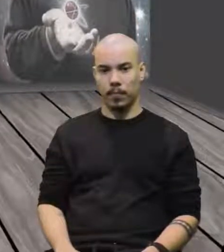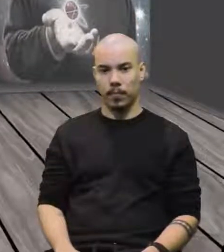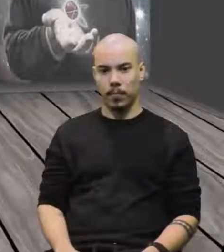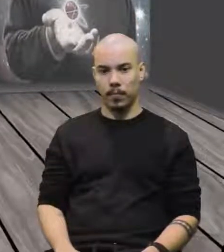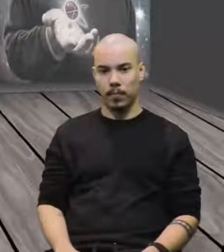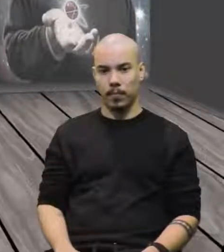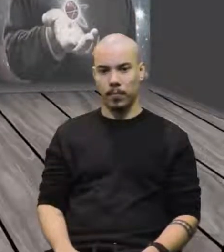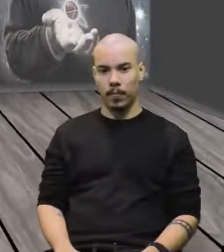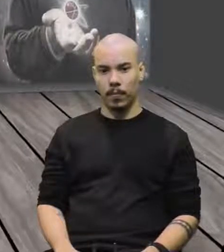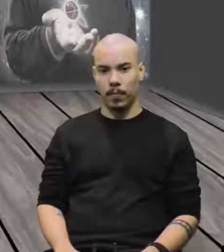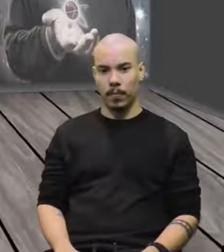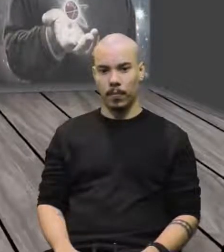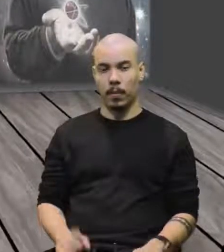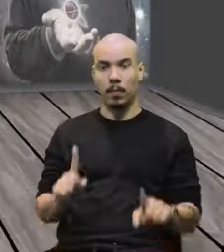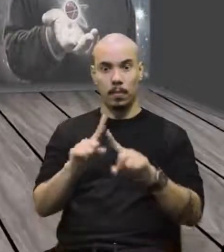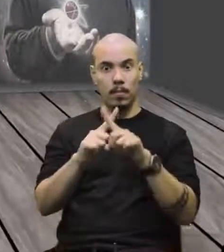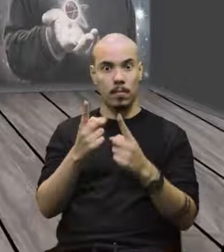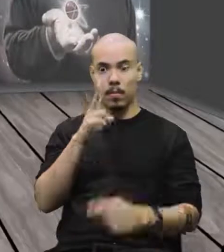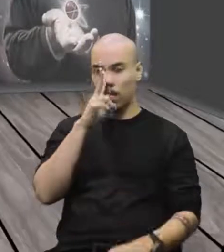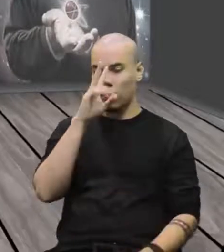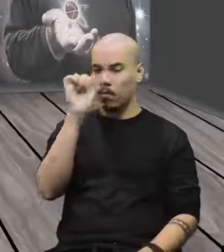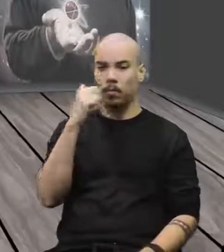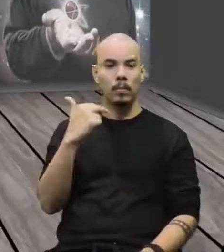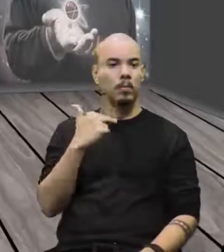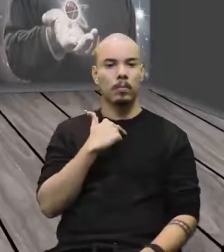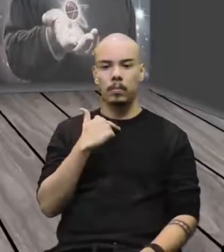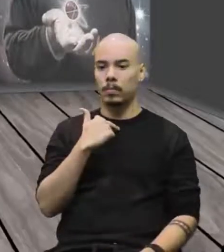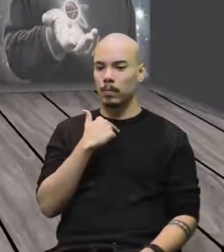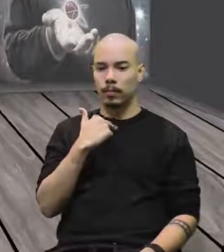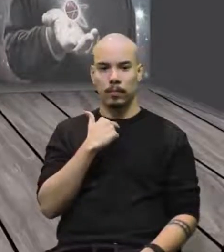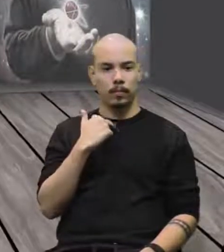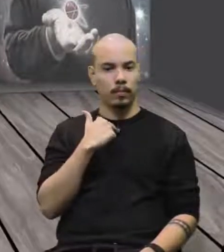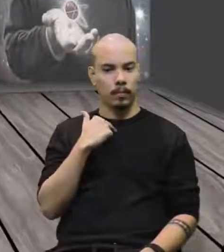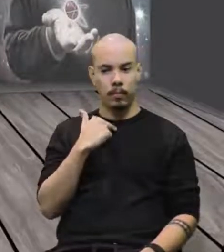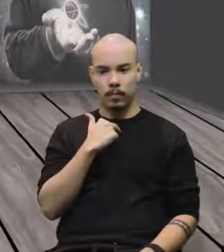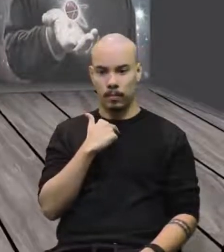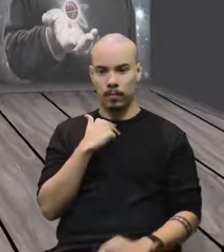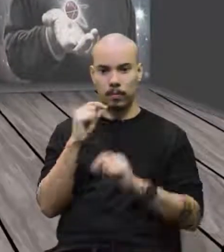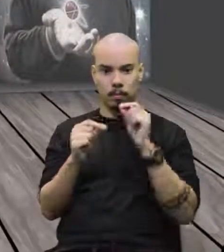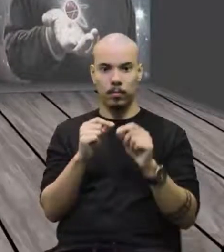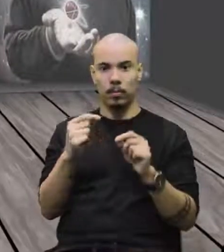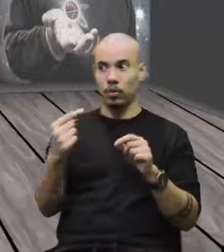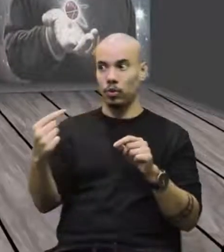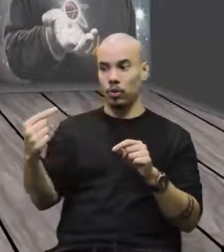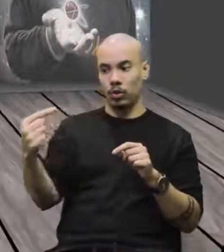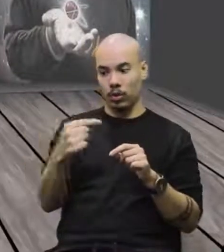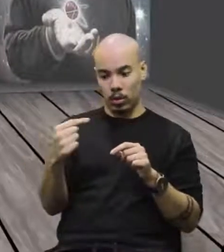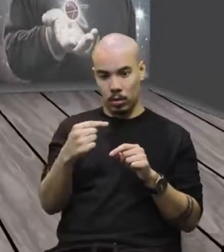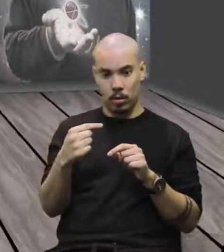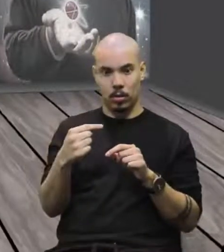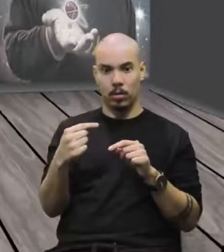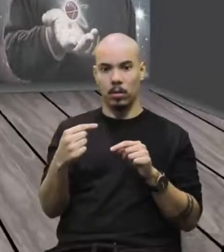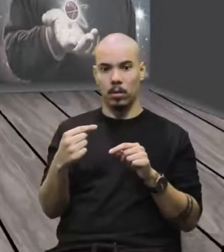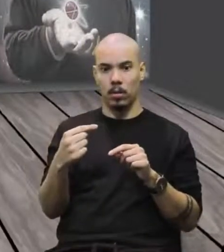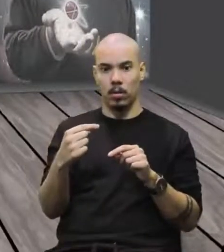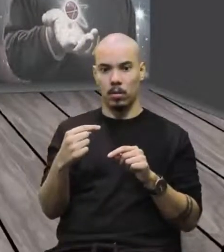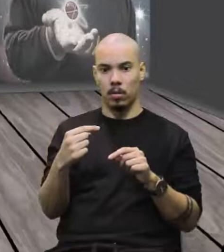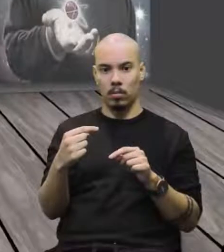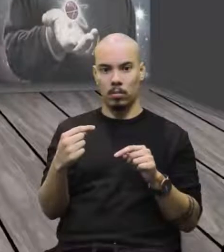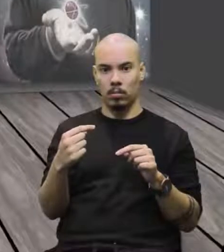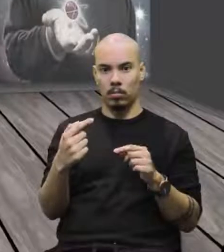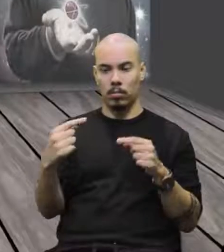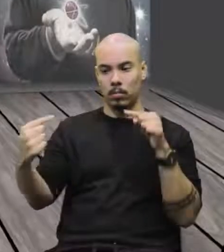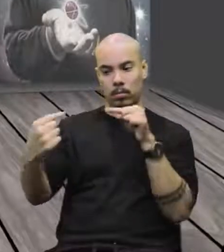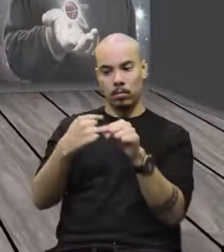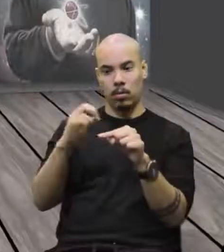força magnética não pode estar... No caso, né, não vai estar na mesma direção e sentido, ou na mesma direção e